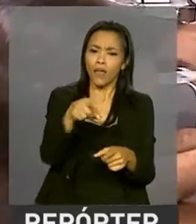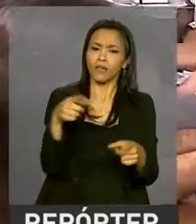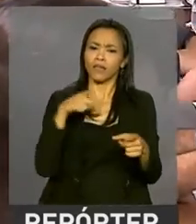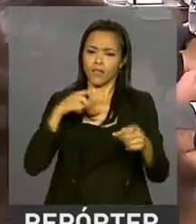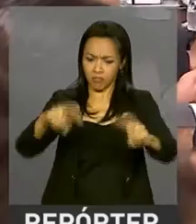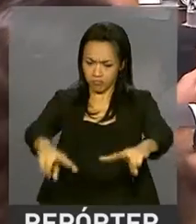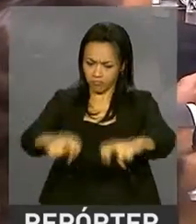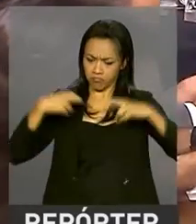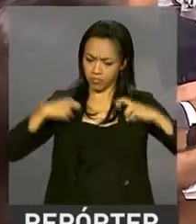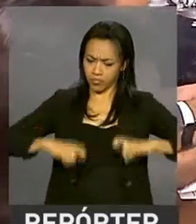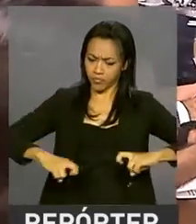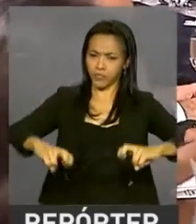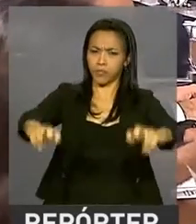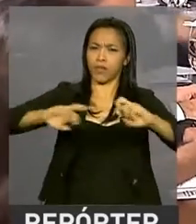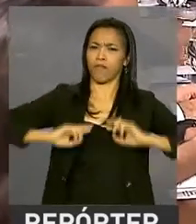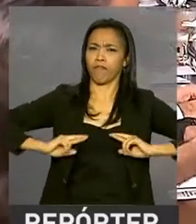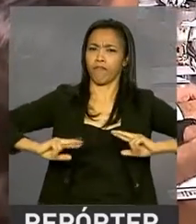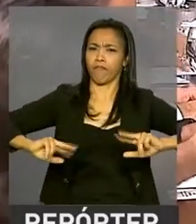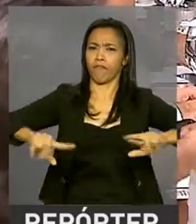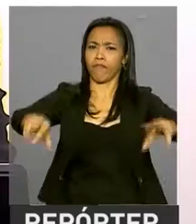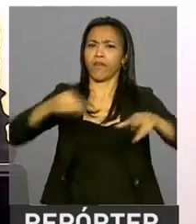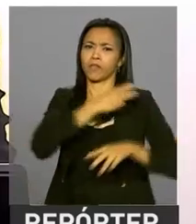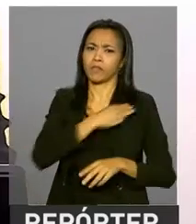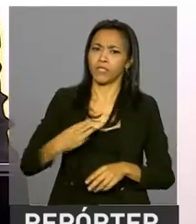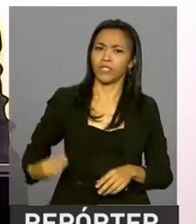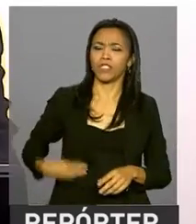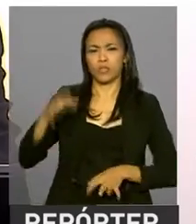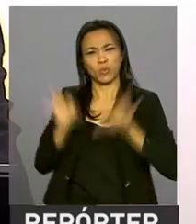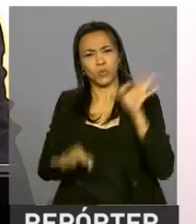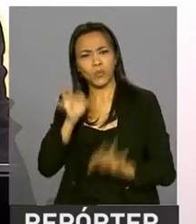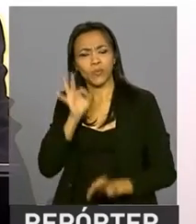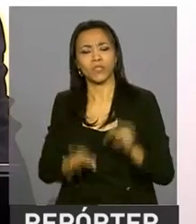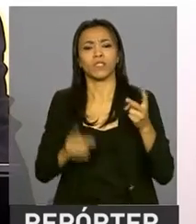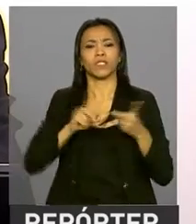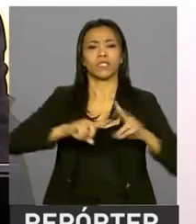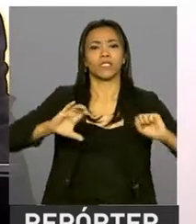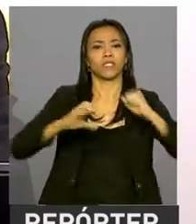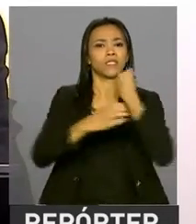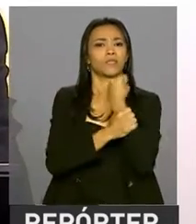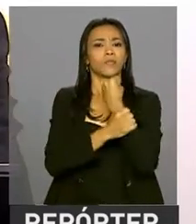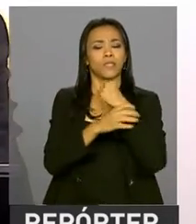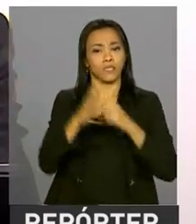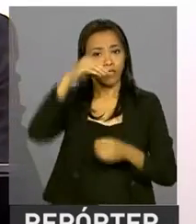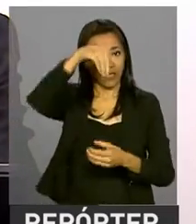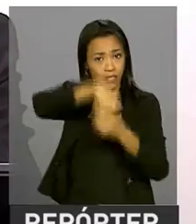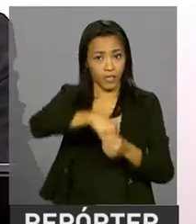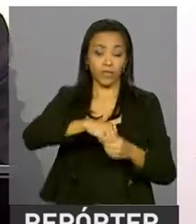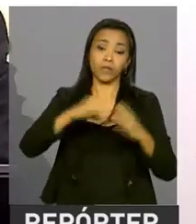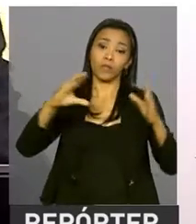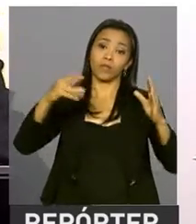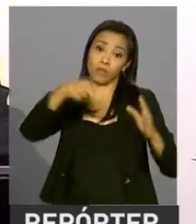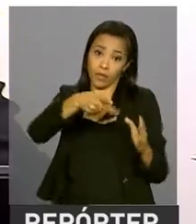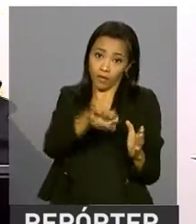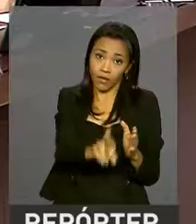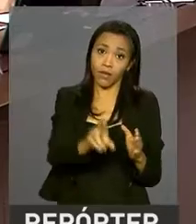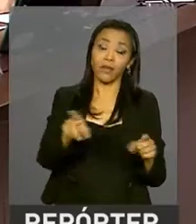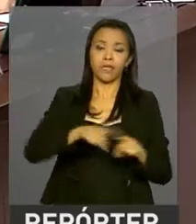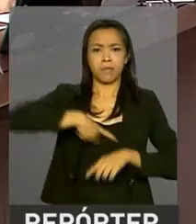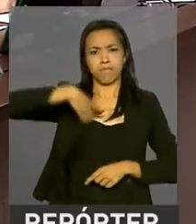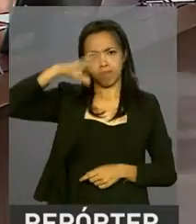institucional da presidência da defesa da justiça e segurança pública da casa civil além de comandantes militares